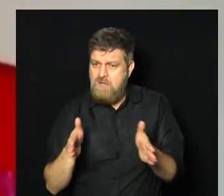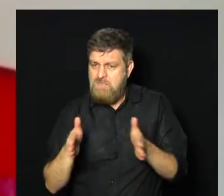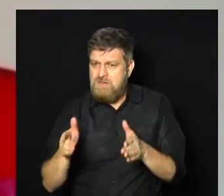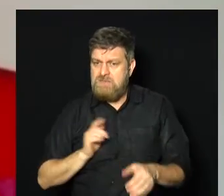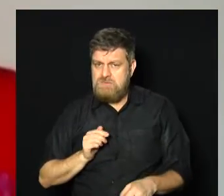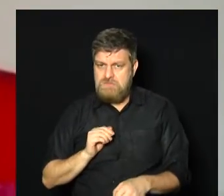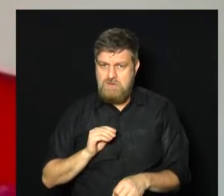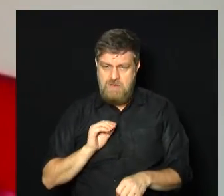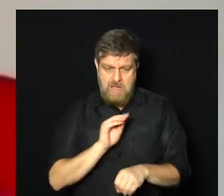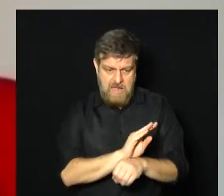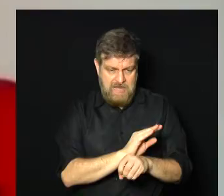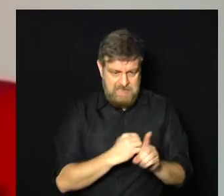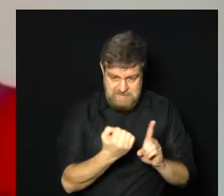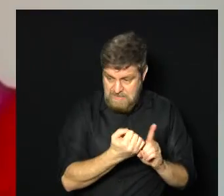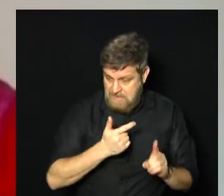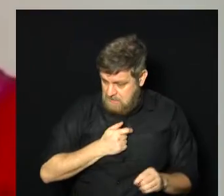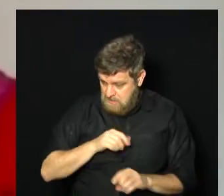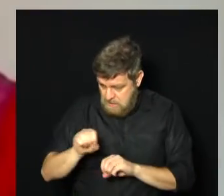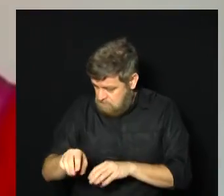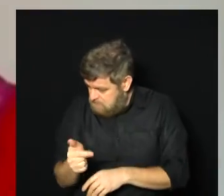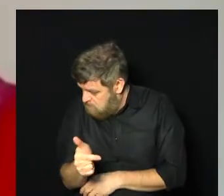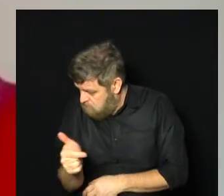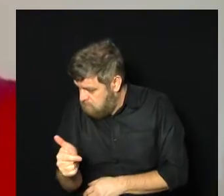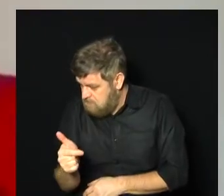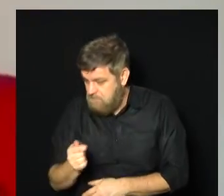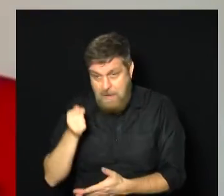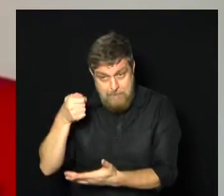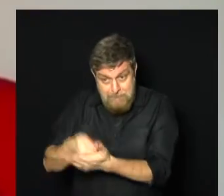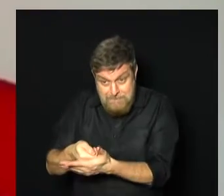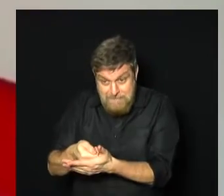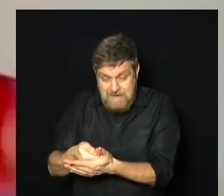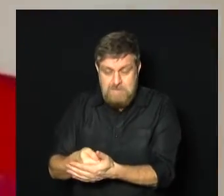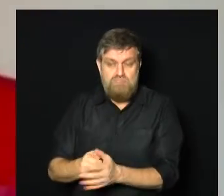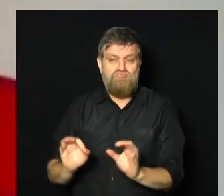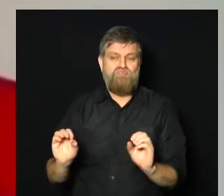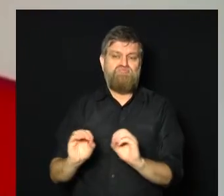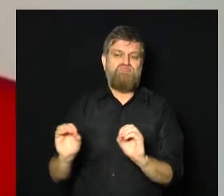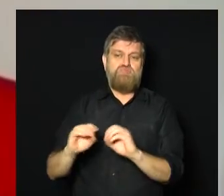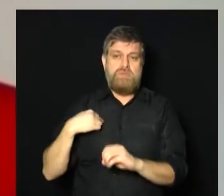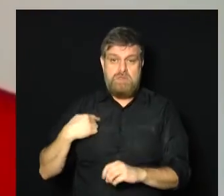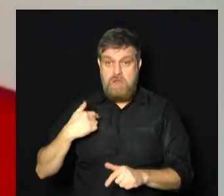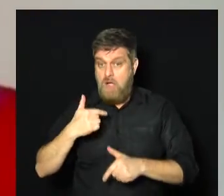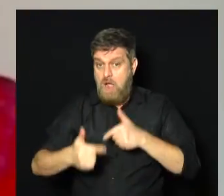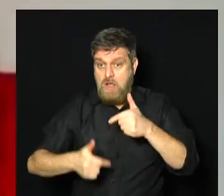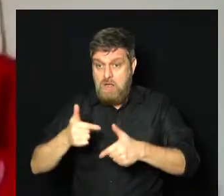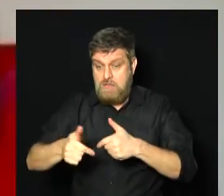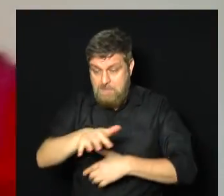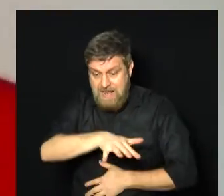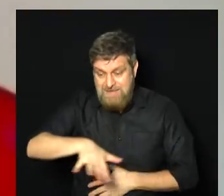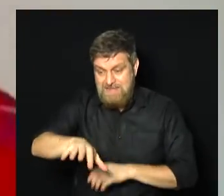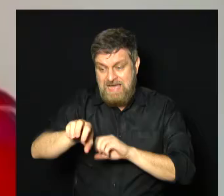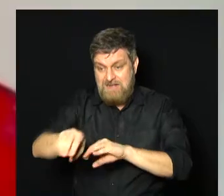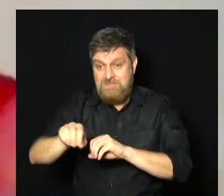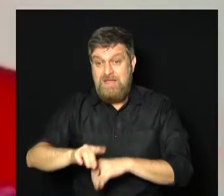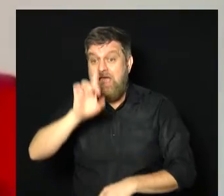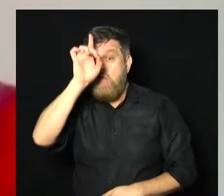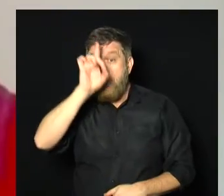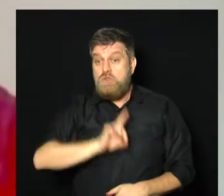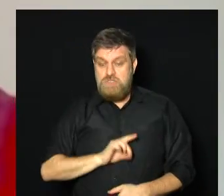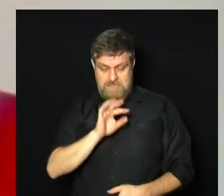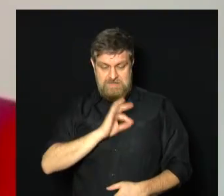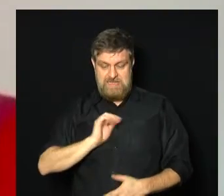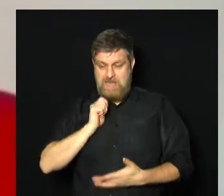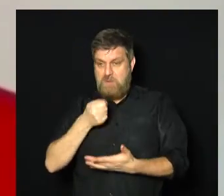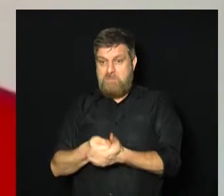assistência? Não, né, tem educação também, mas não é paga, não é reconhecida. O trabalho é de educação, o direito, né, como